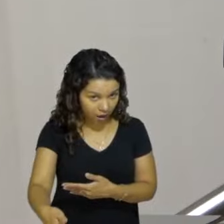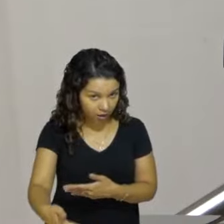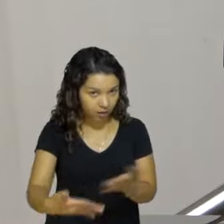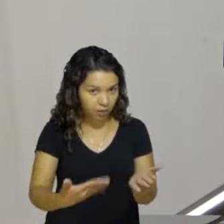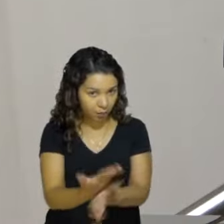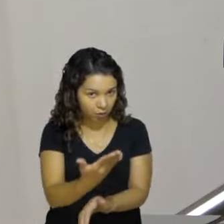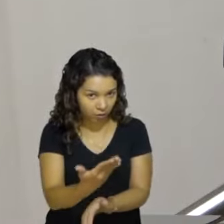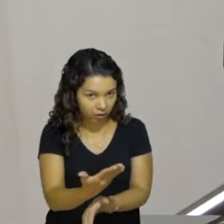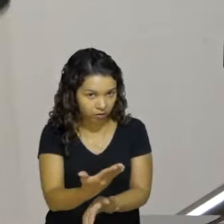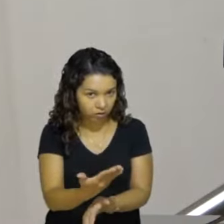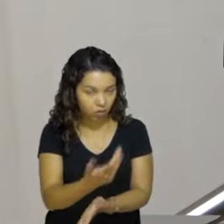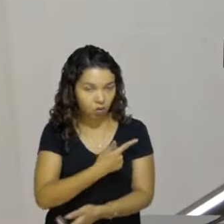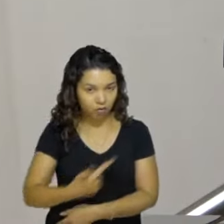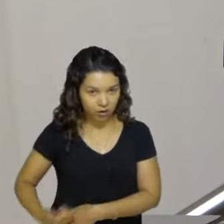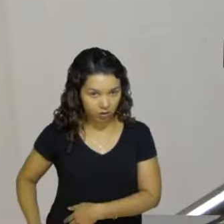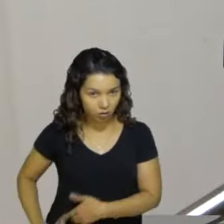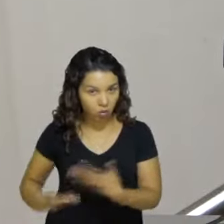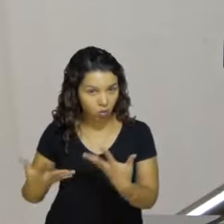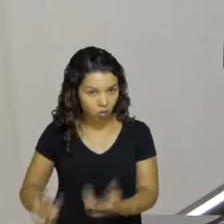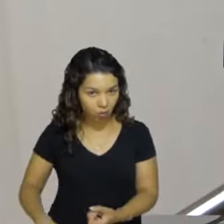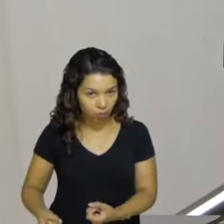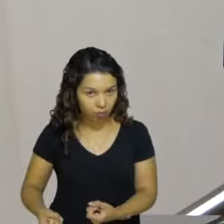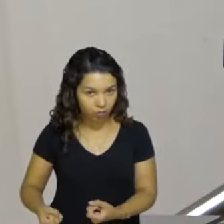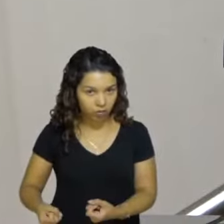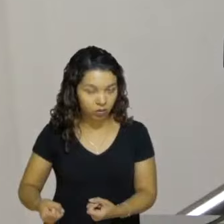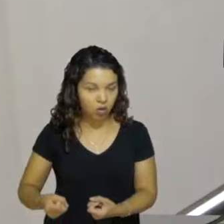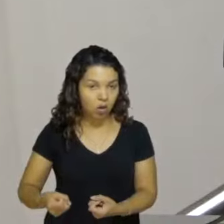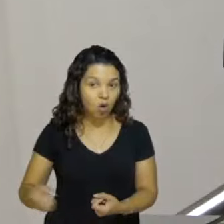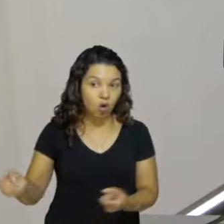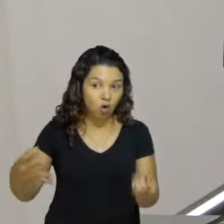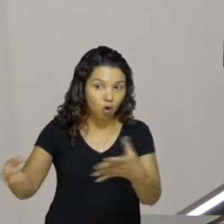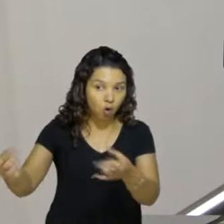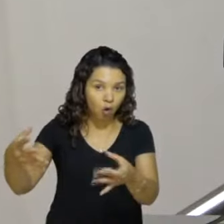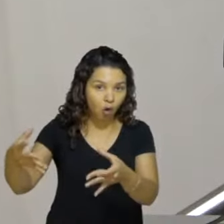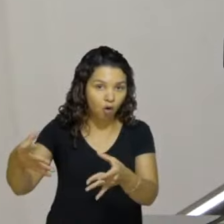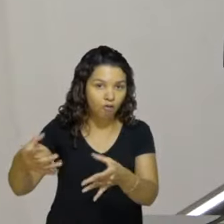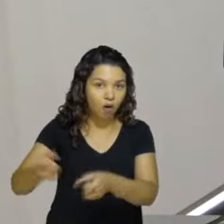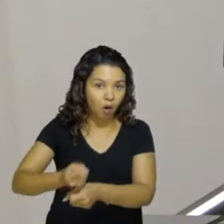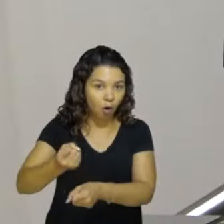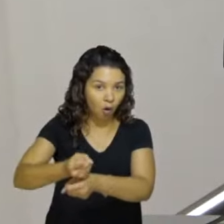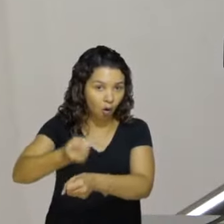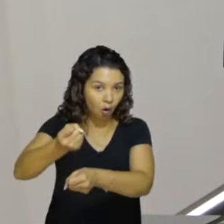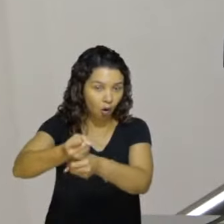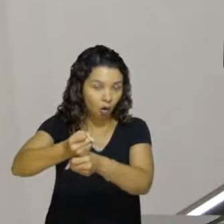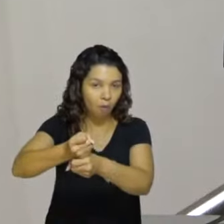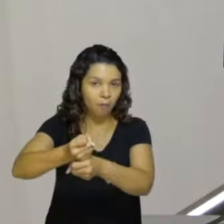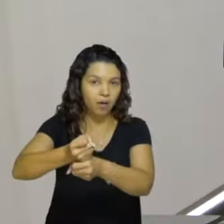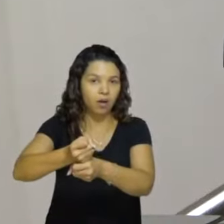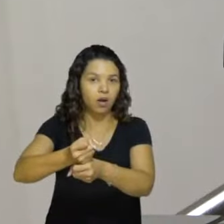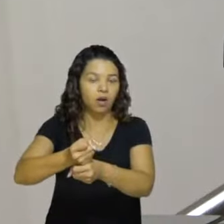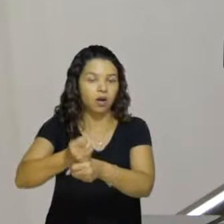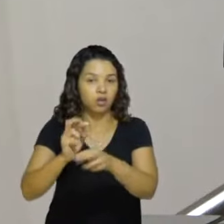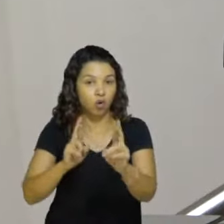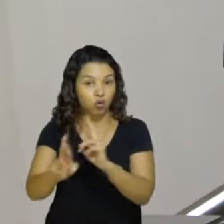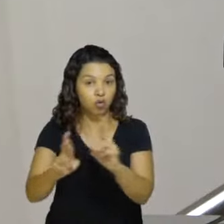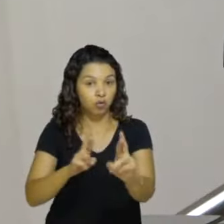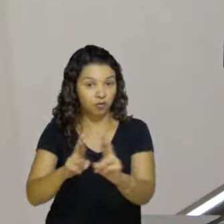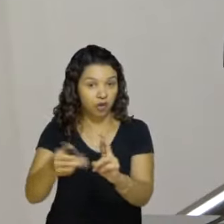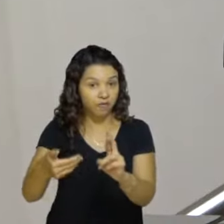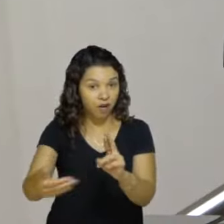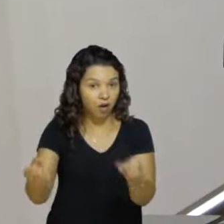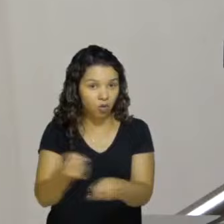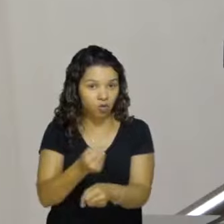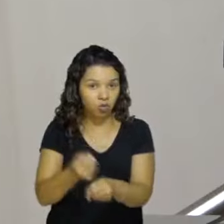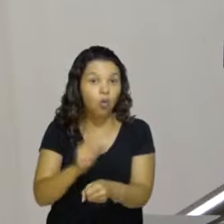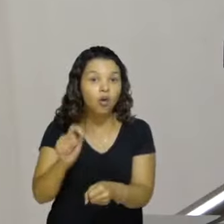governador, nós vamos ter nas próximas obras de rodovias do Estado passa-fauna. O que significa isso? Vai ter um lugar onde os animais